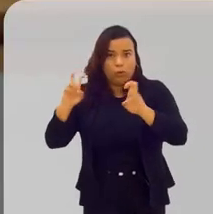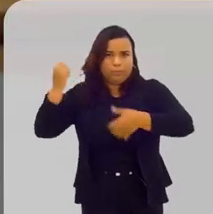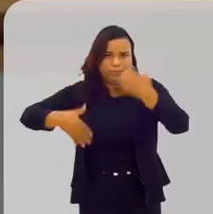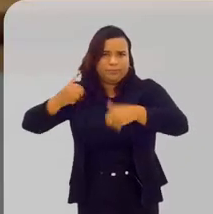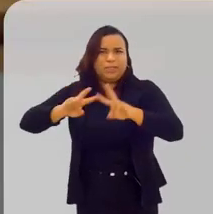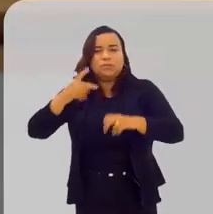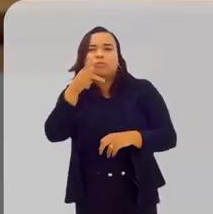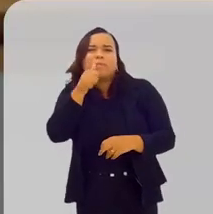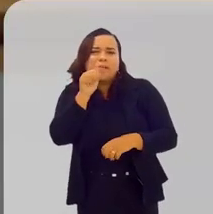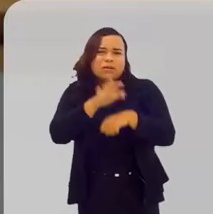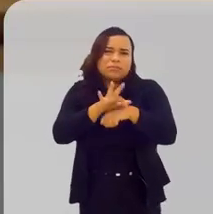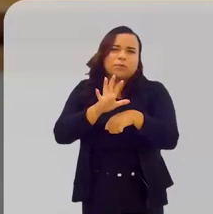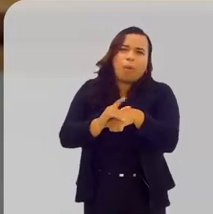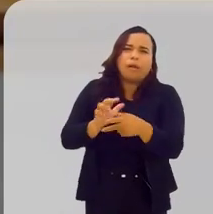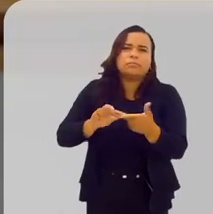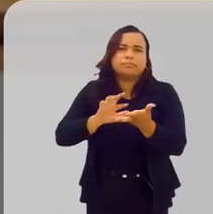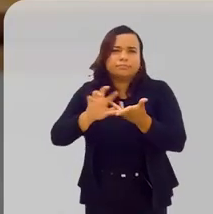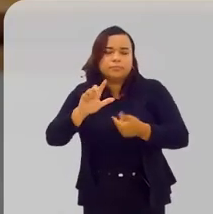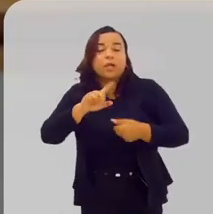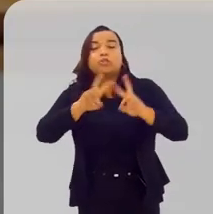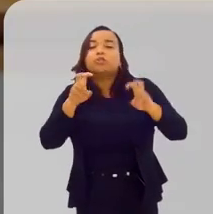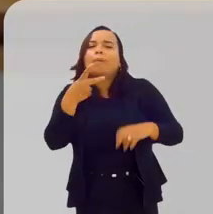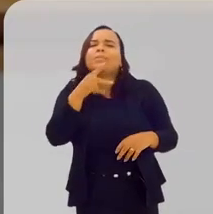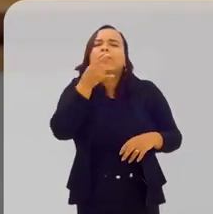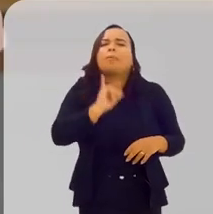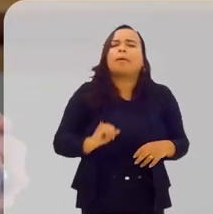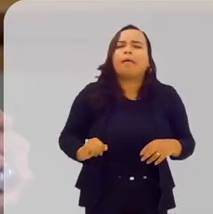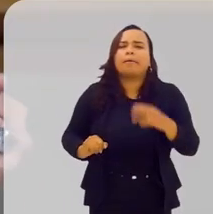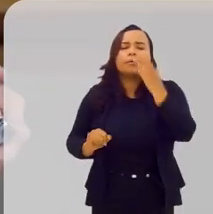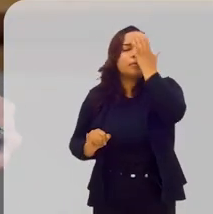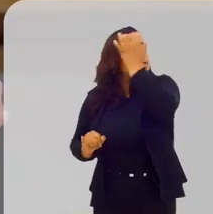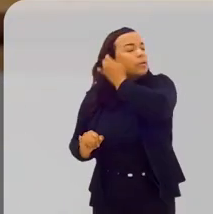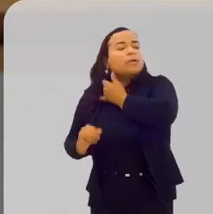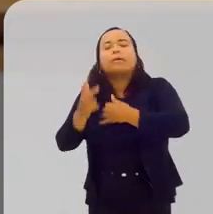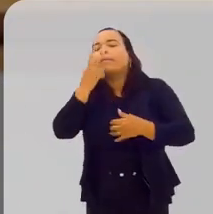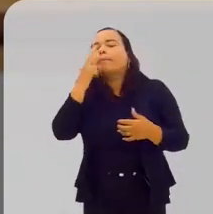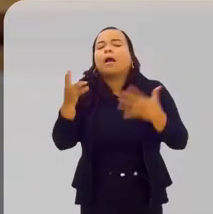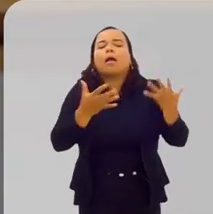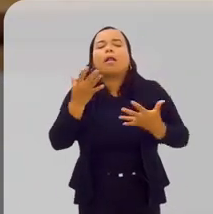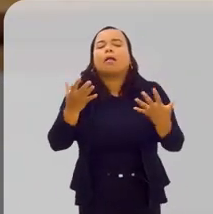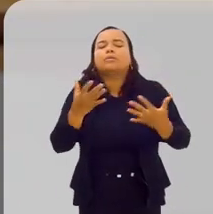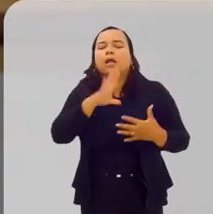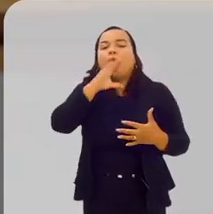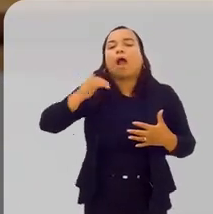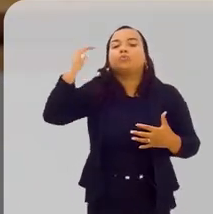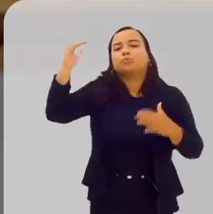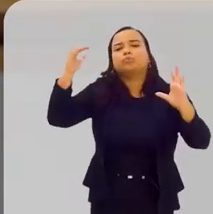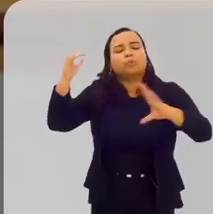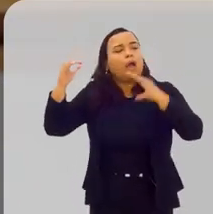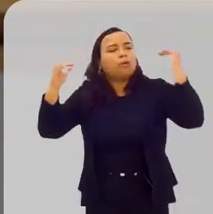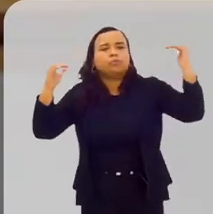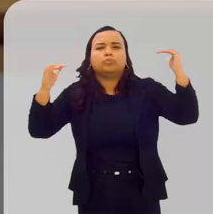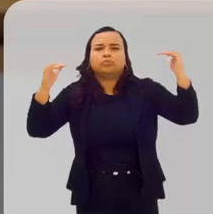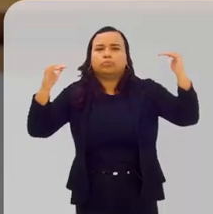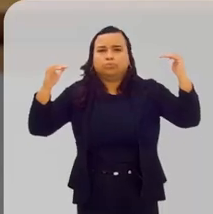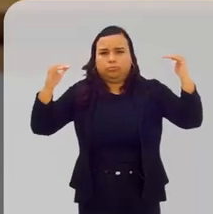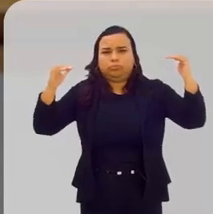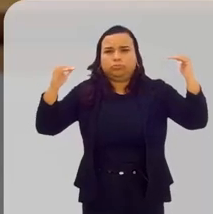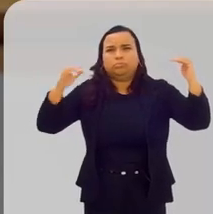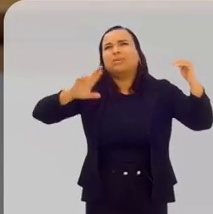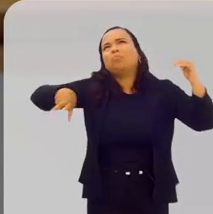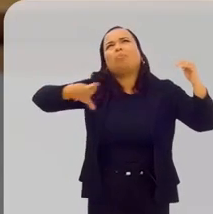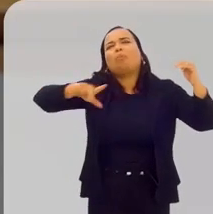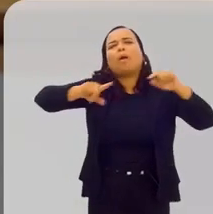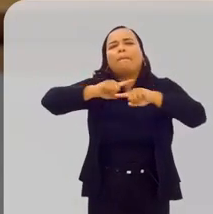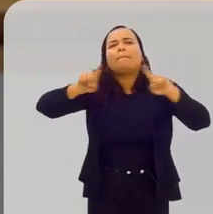com a sua mãe né da doença dela em relação ao seu pai ali era um adulto na frente do outro e